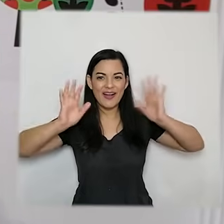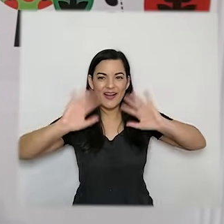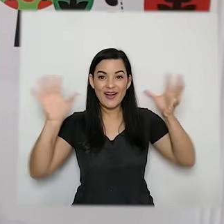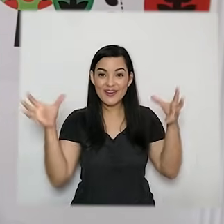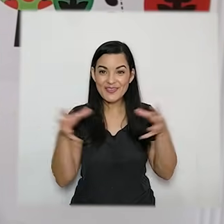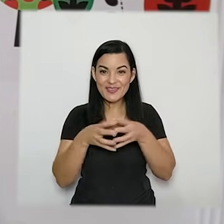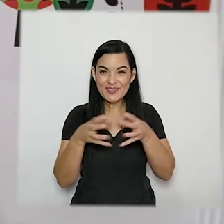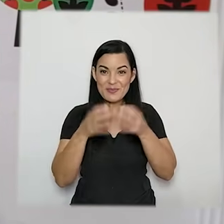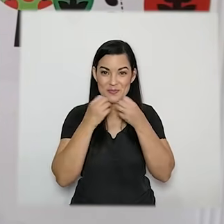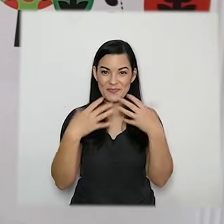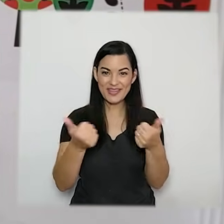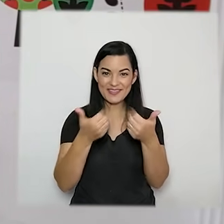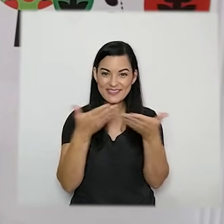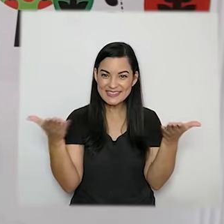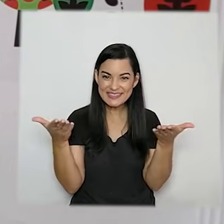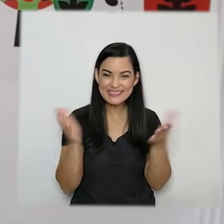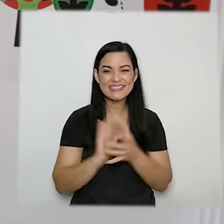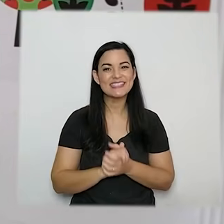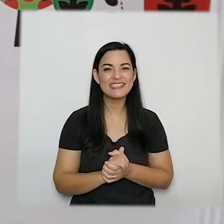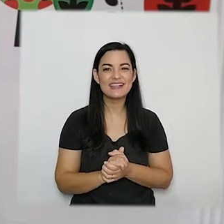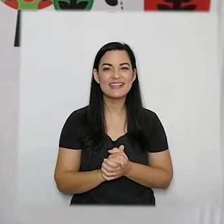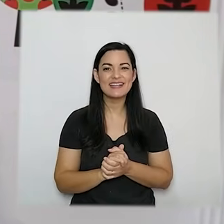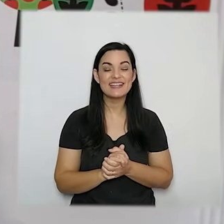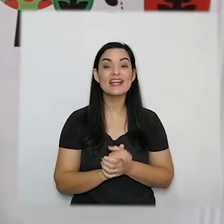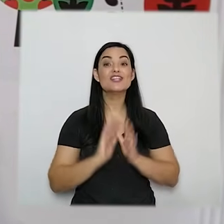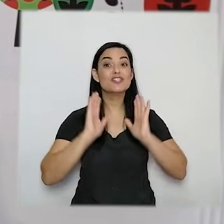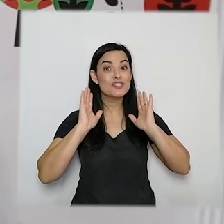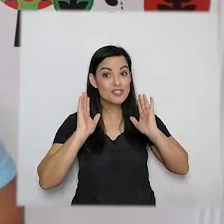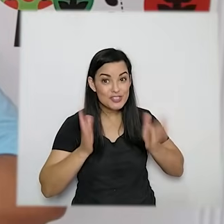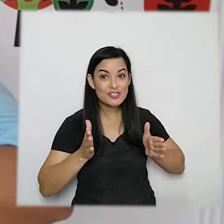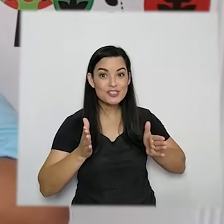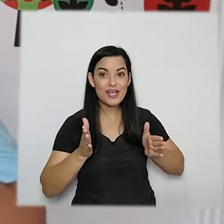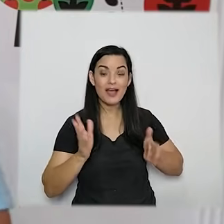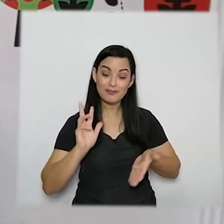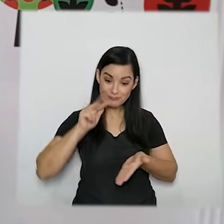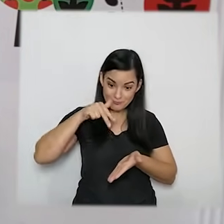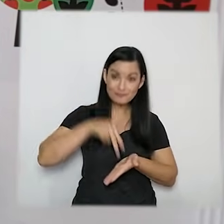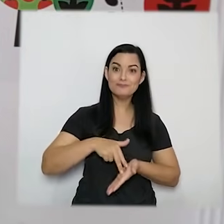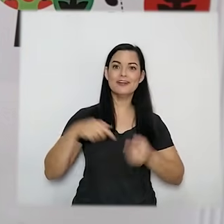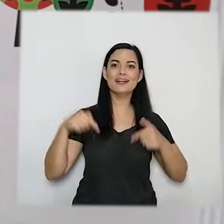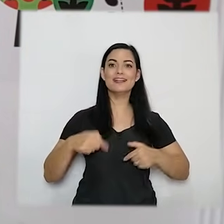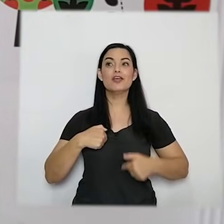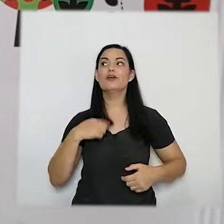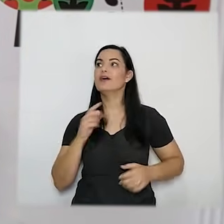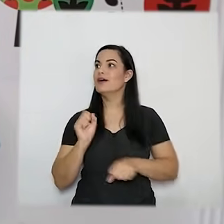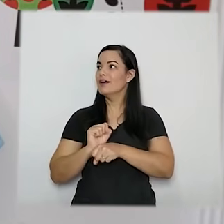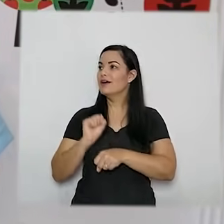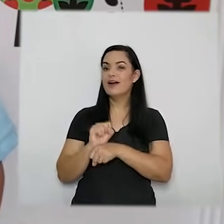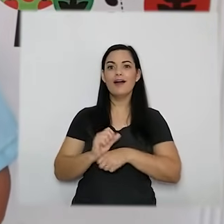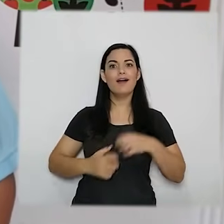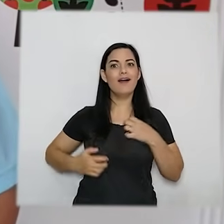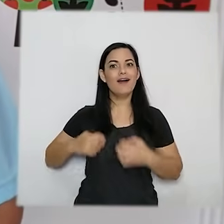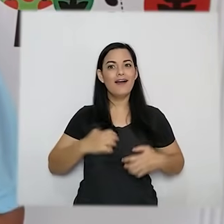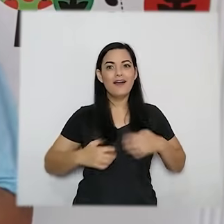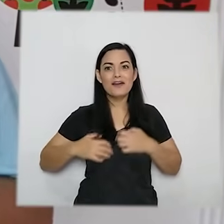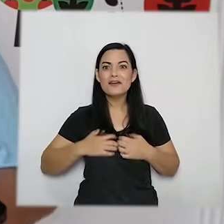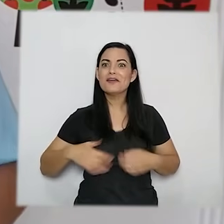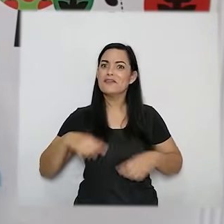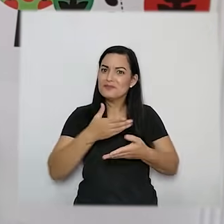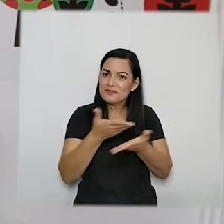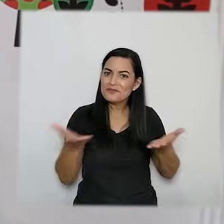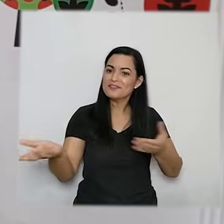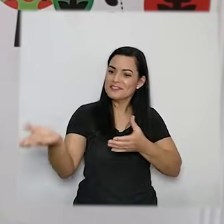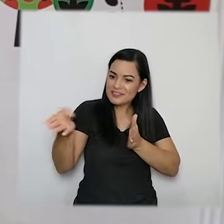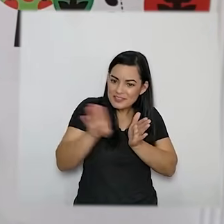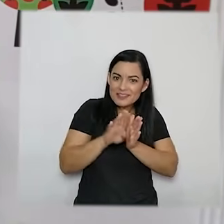Olá, turma! Tudo bem com vocês? Chegamos e eu estava aqui ansiosa esperando vocês. Sabe